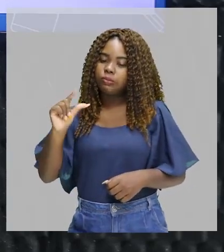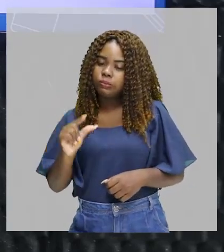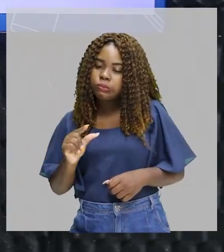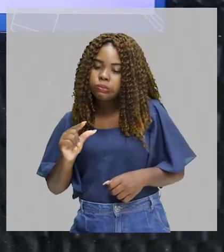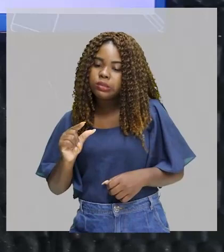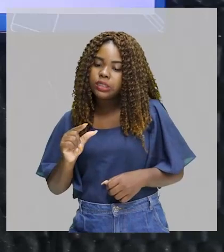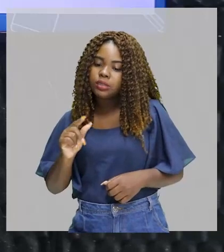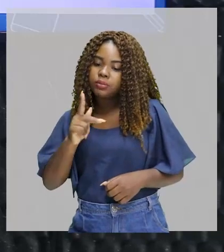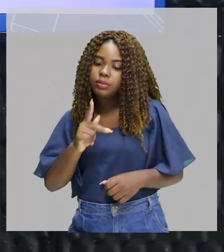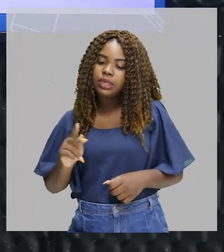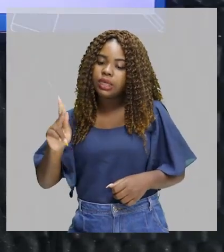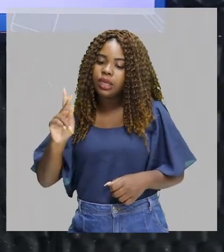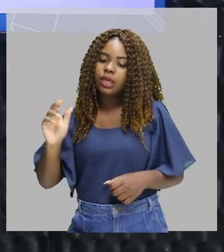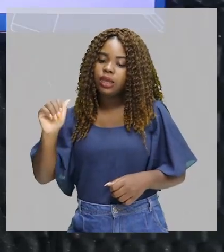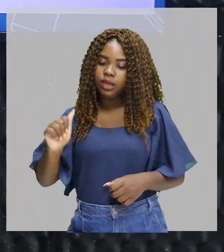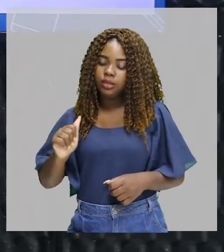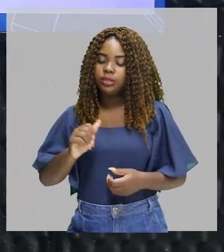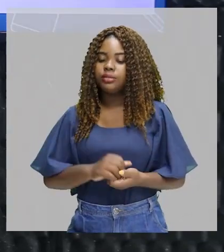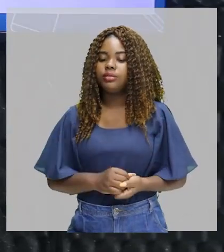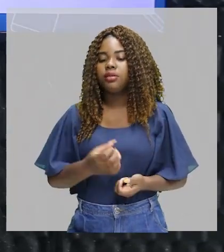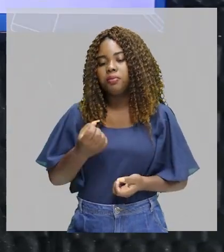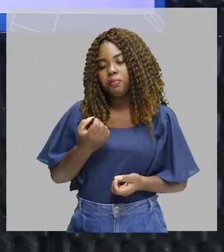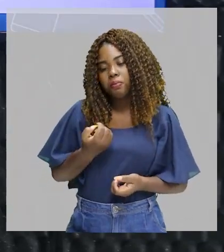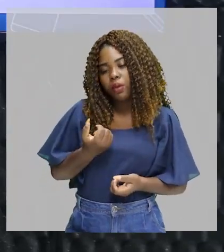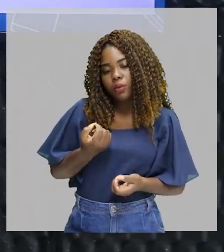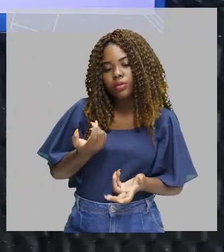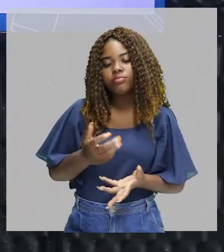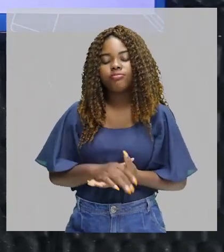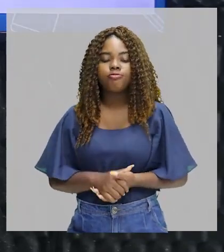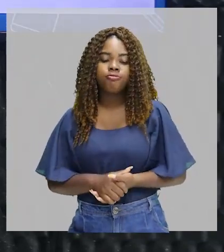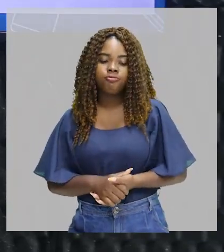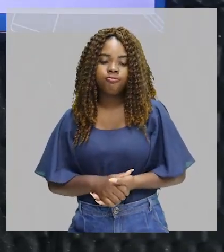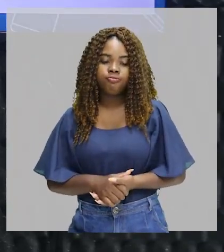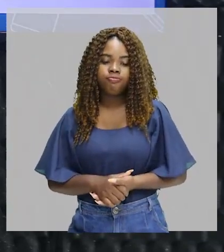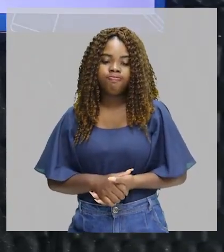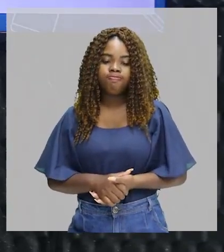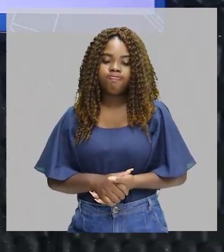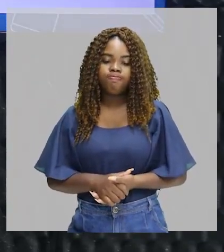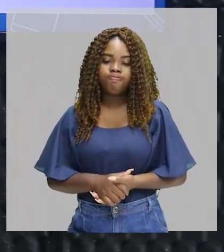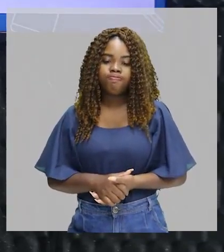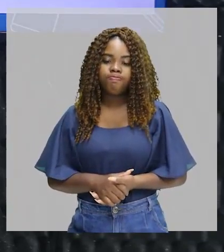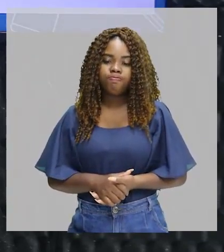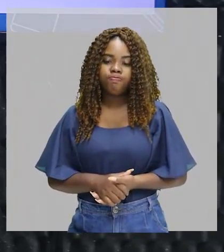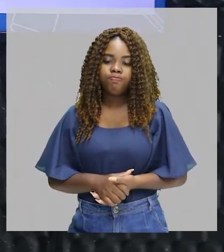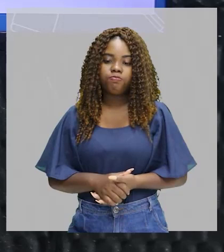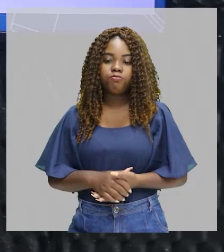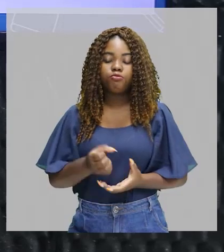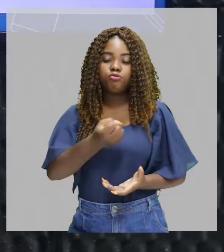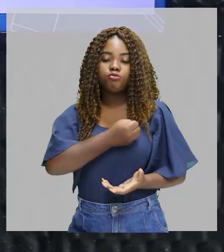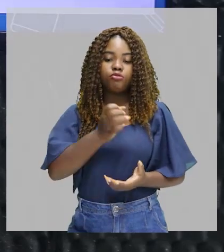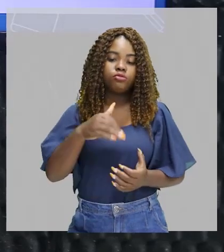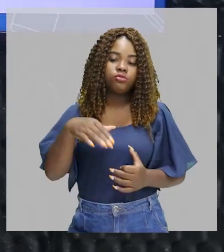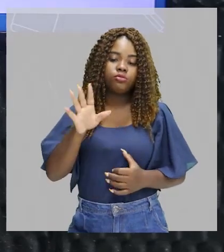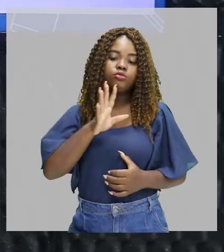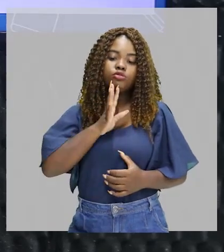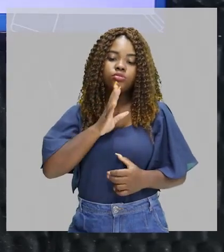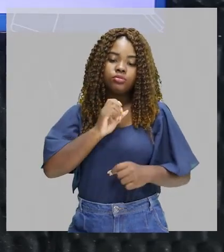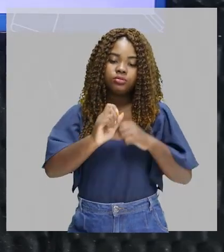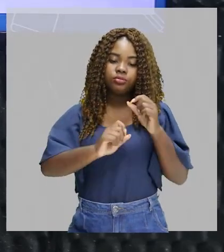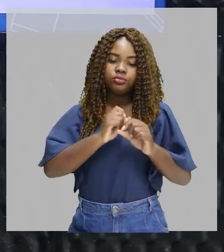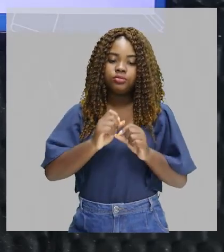ionizadas. E uma das grandezas mais conhecidas, que cai muito nos vestibulares, é a ideia